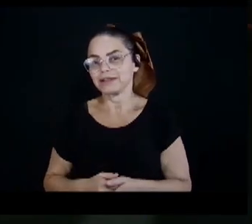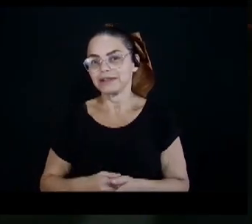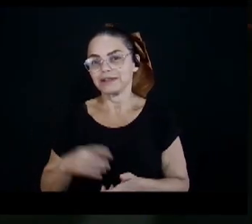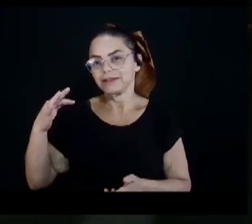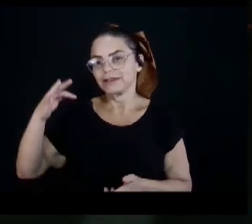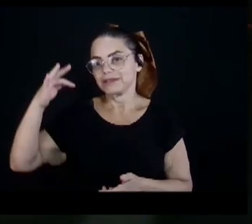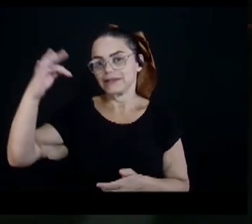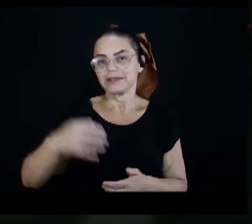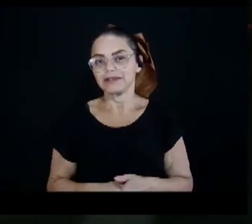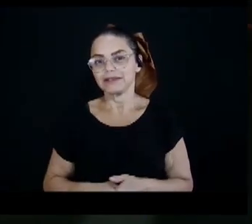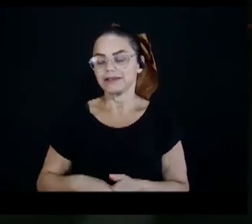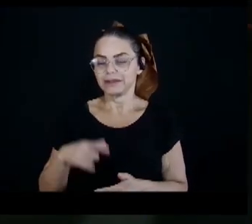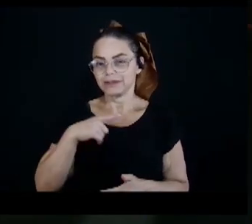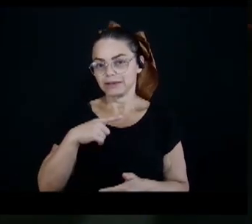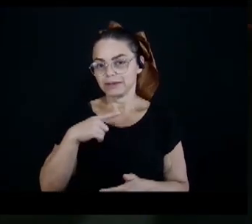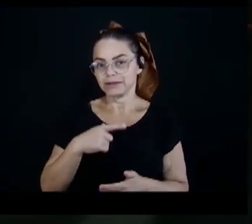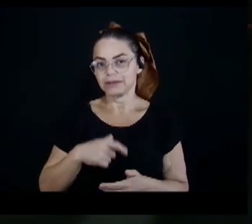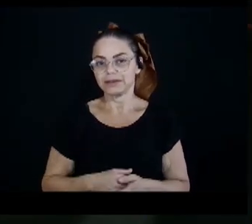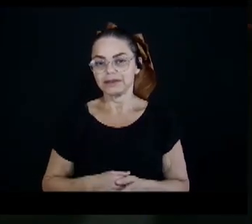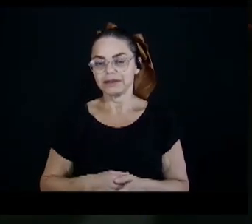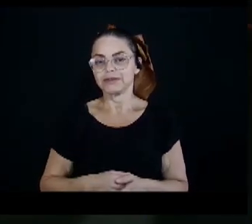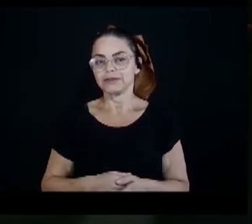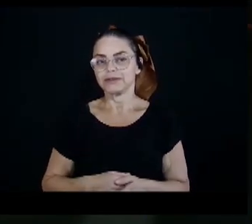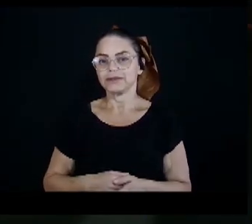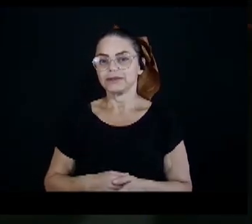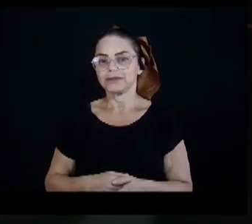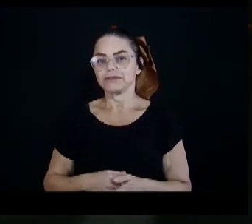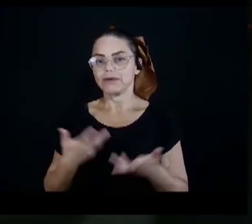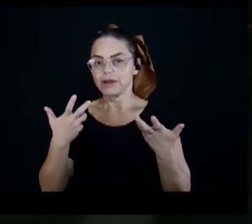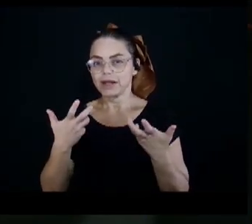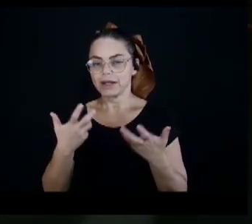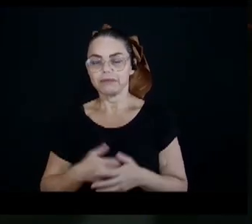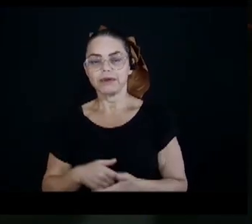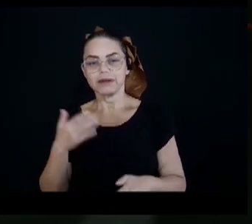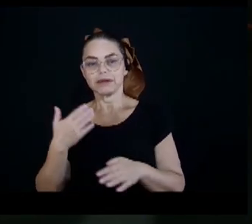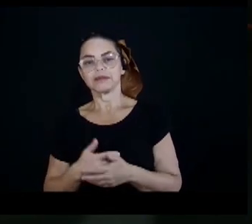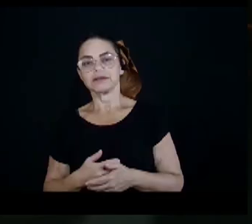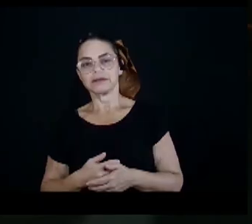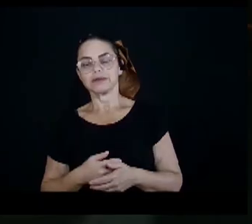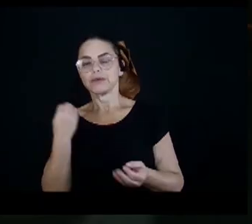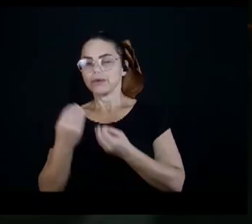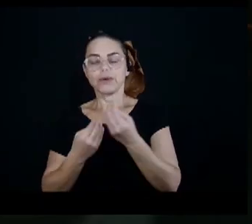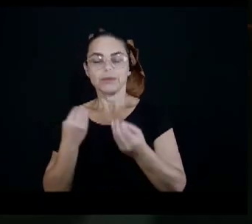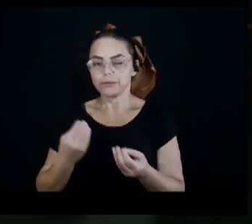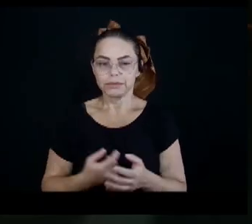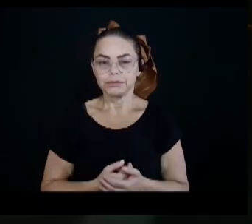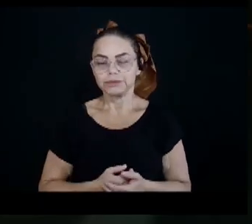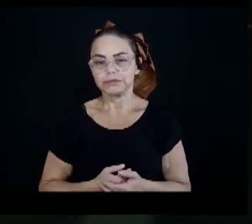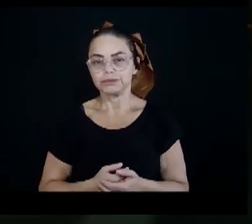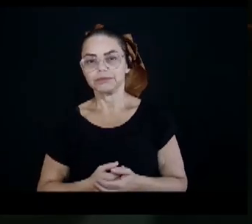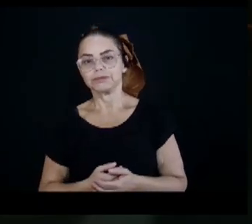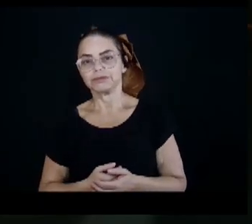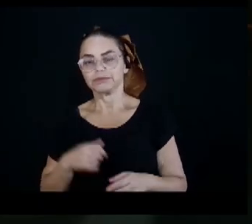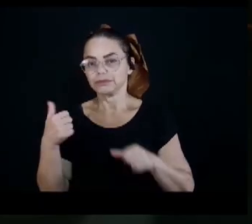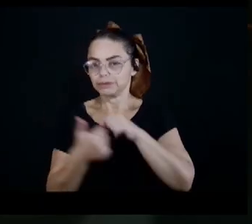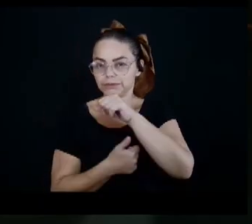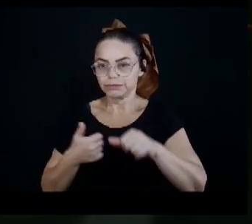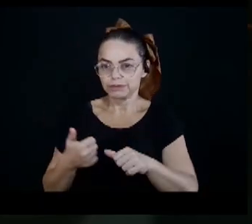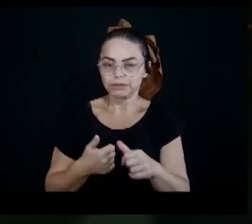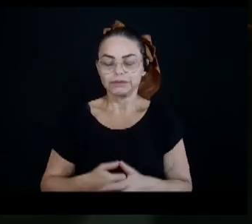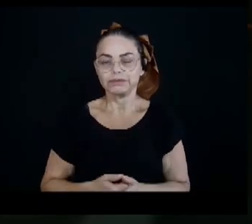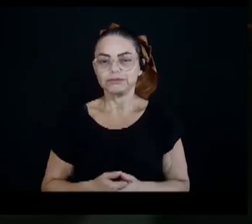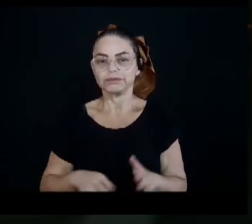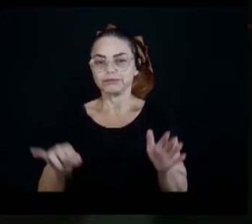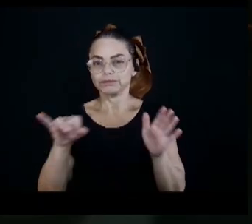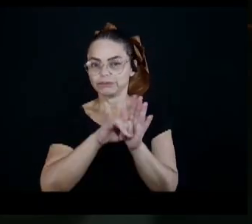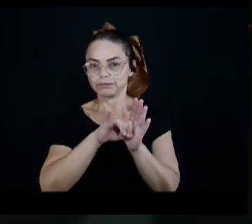ter o acesso, né? Como que a gente vai lidar com tudo isso, essa mudança de identidade,